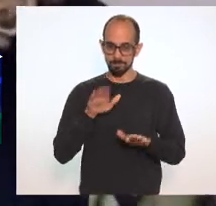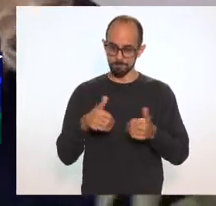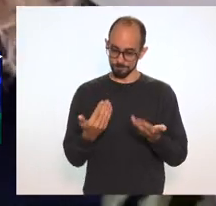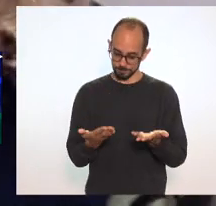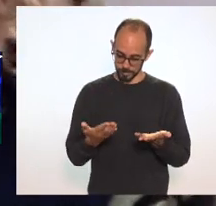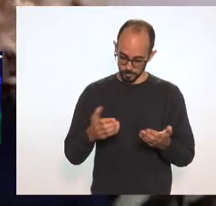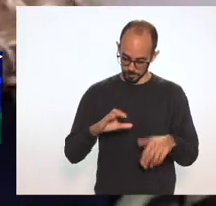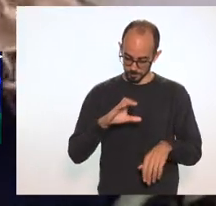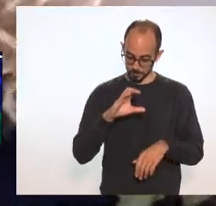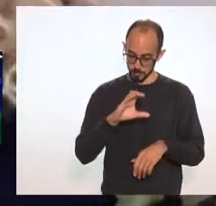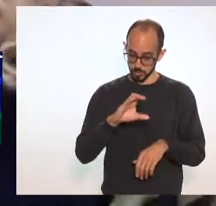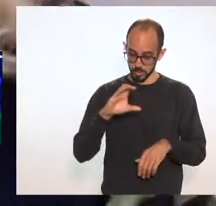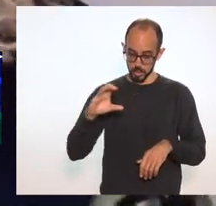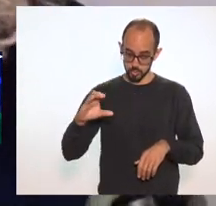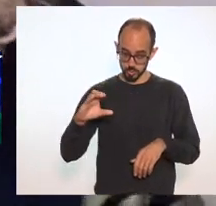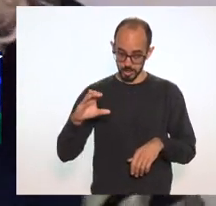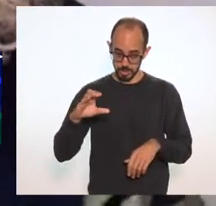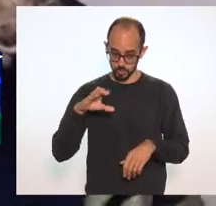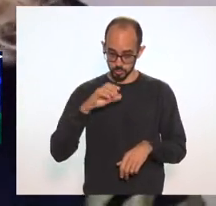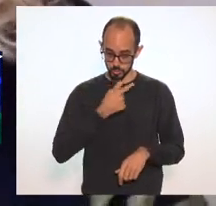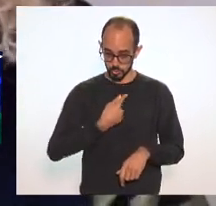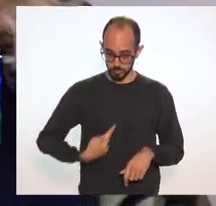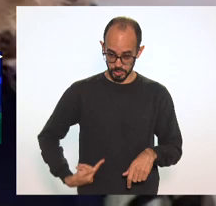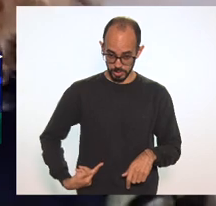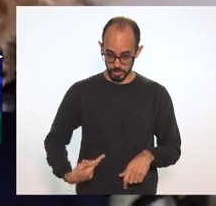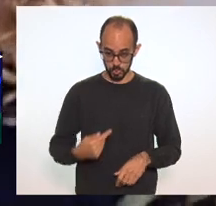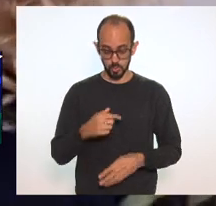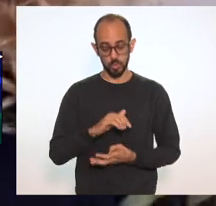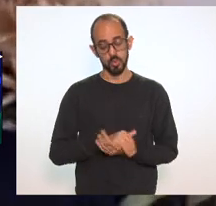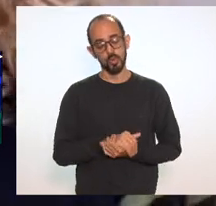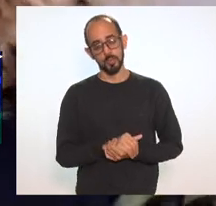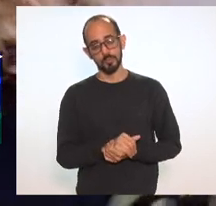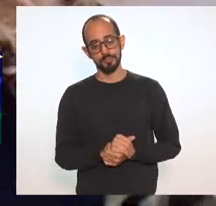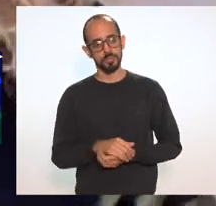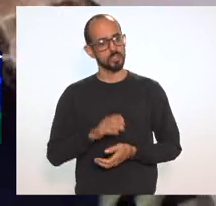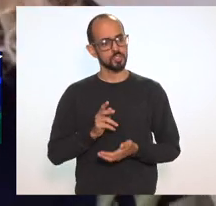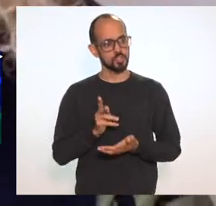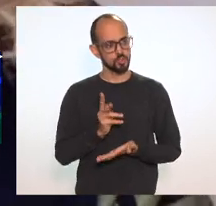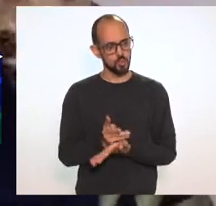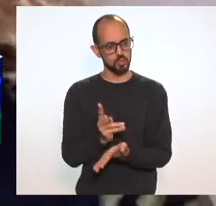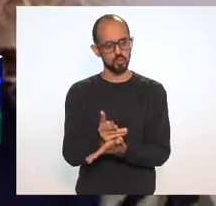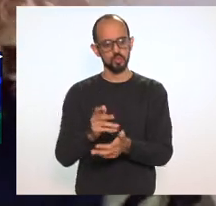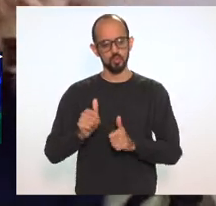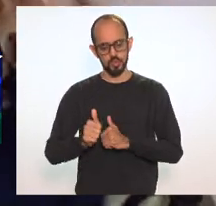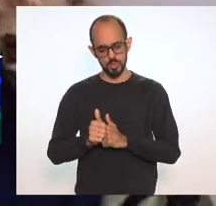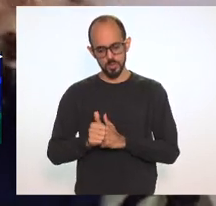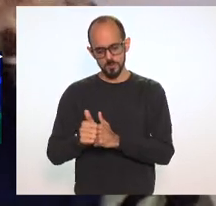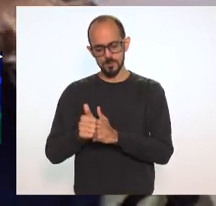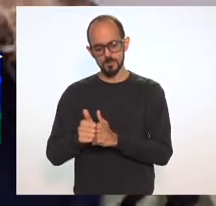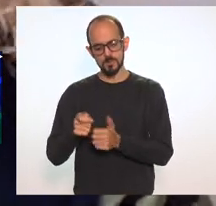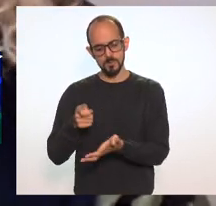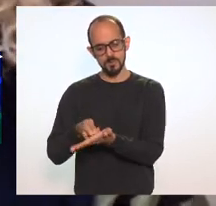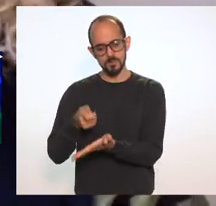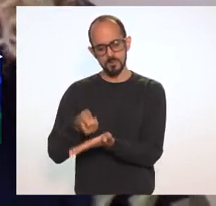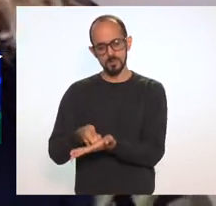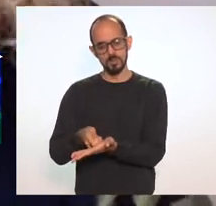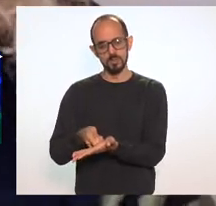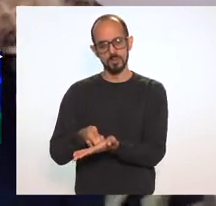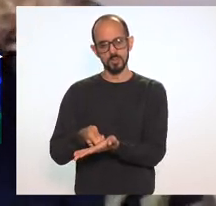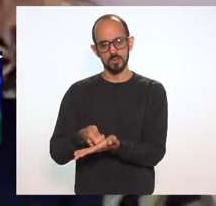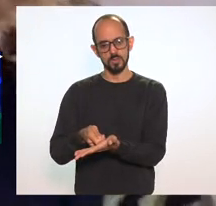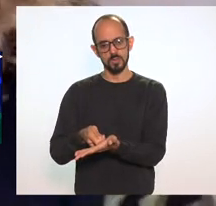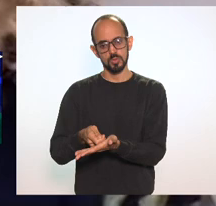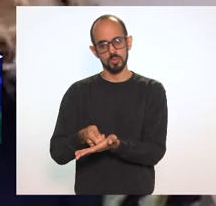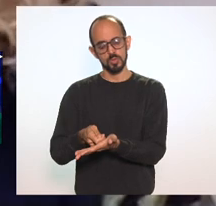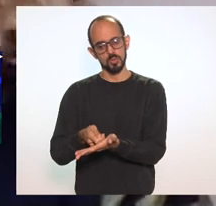Castro é regulamento e aqui do estado e que a gente siga cobrando o auxílio de sente desse governo federal